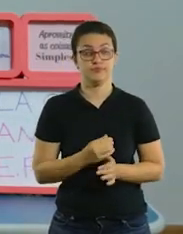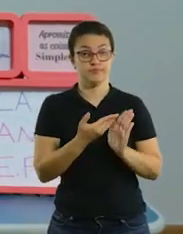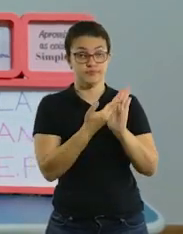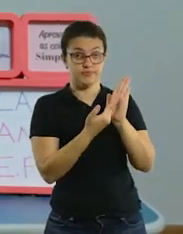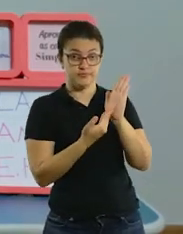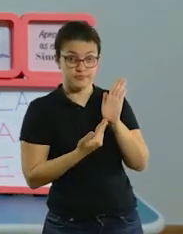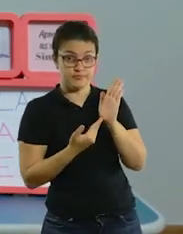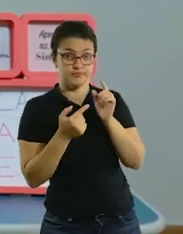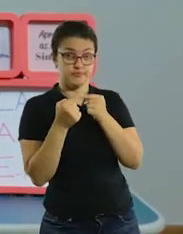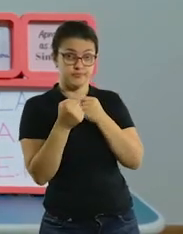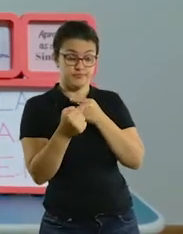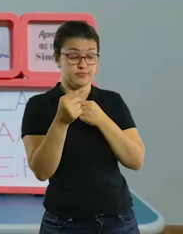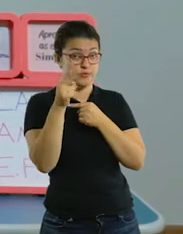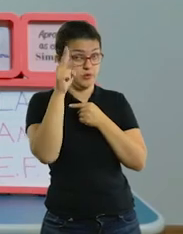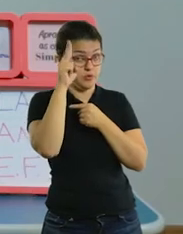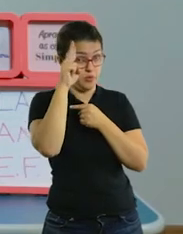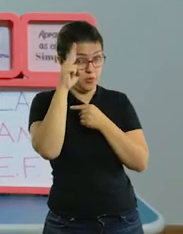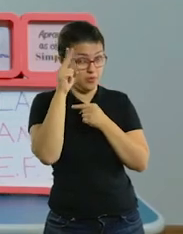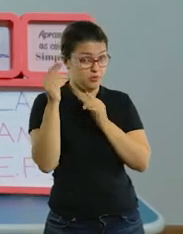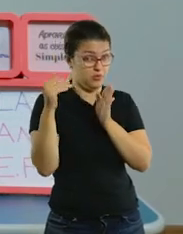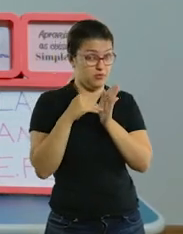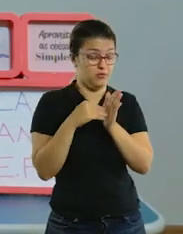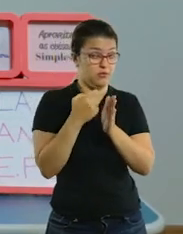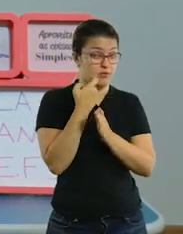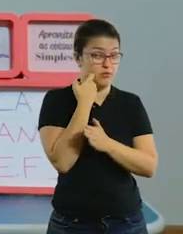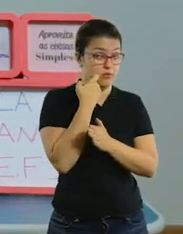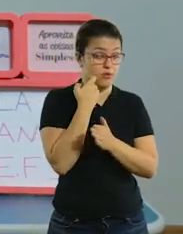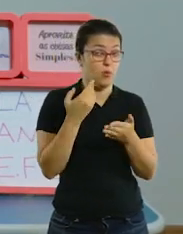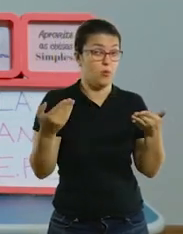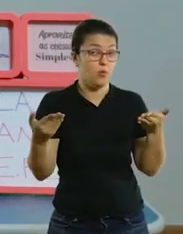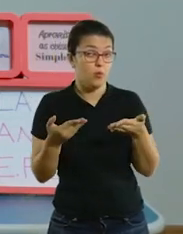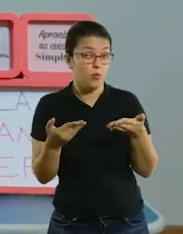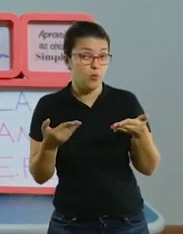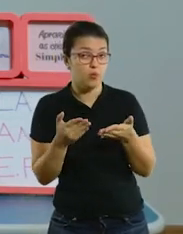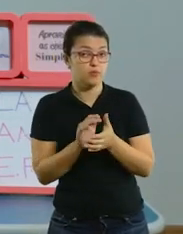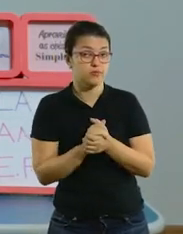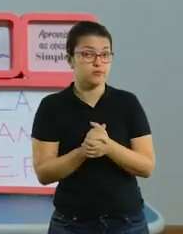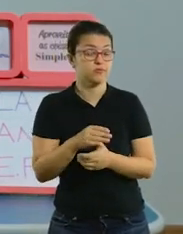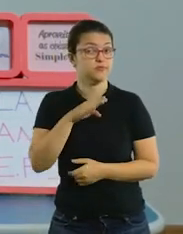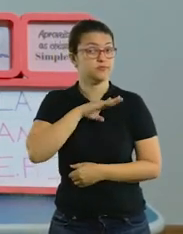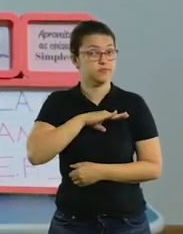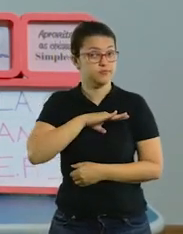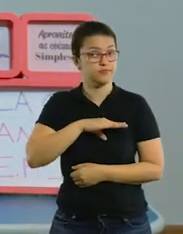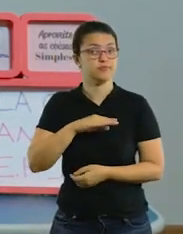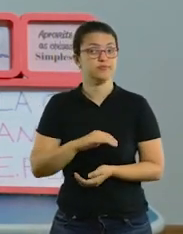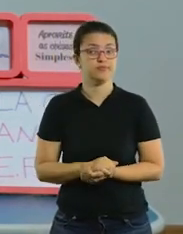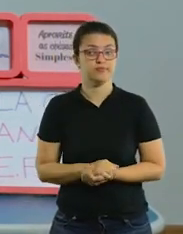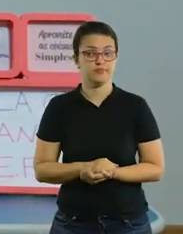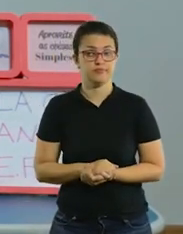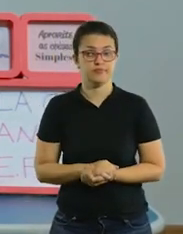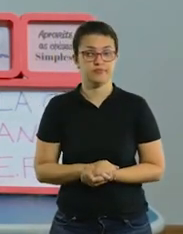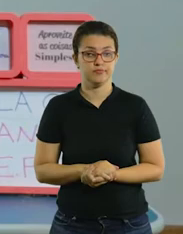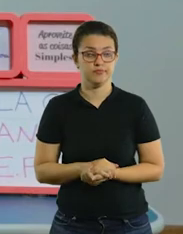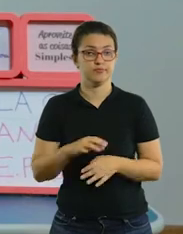Essa daqui é a rotina de segunda a sexta-feira. Hoje nós vamos trabalhar língua portuguesa,